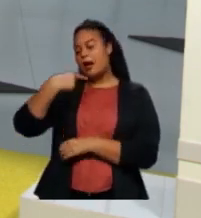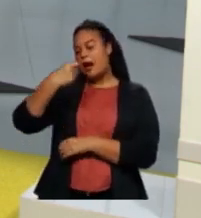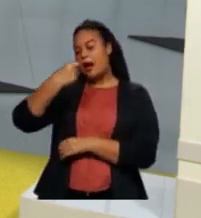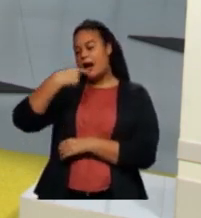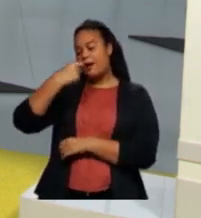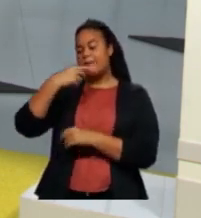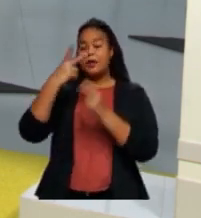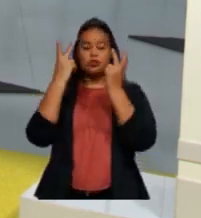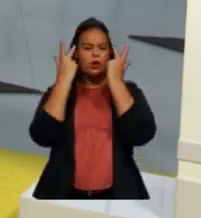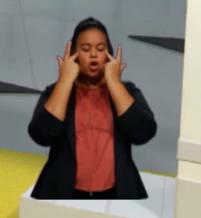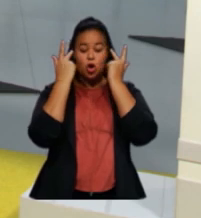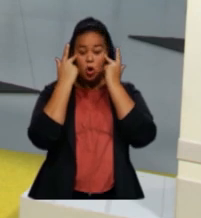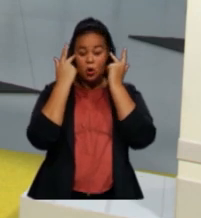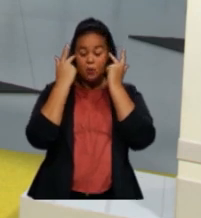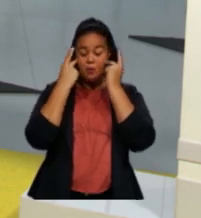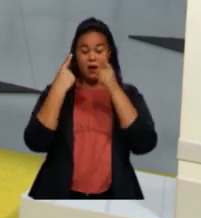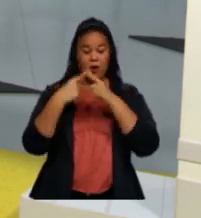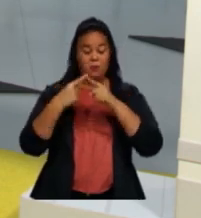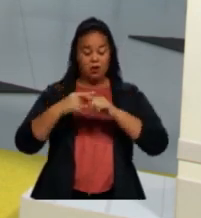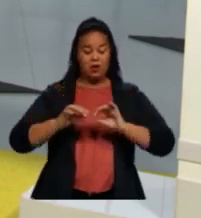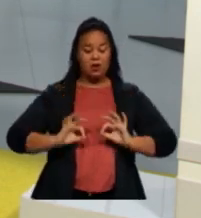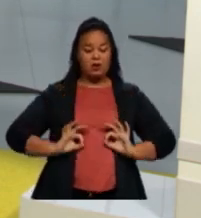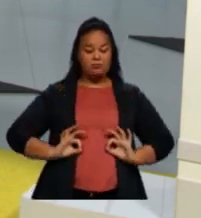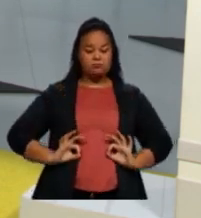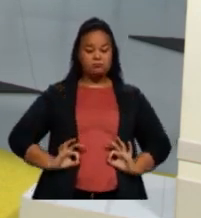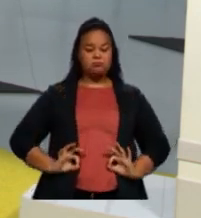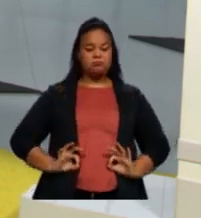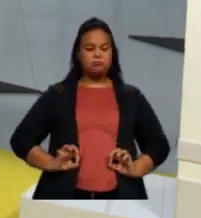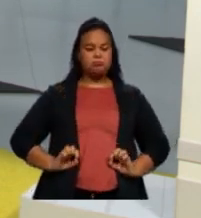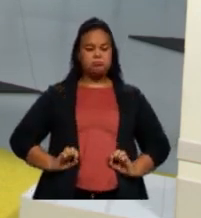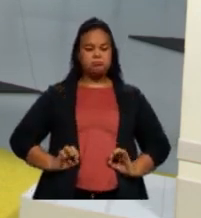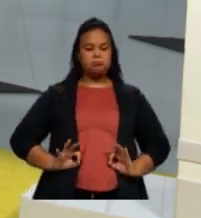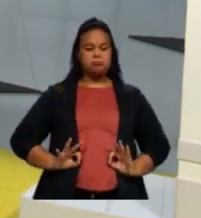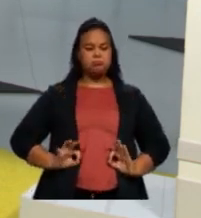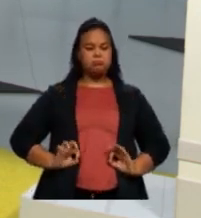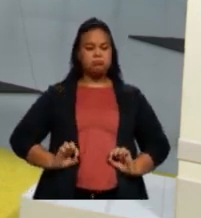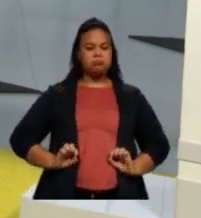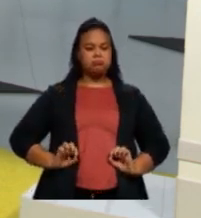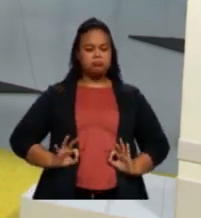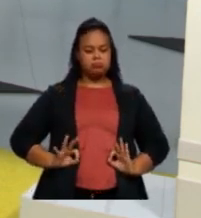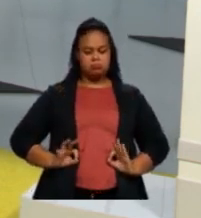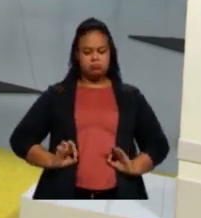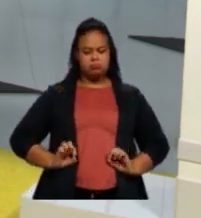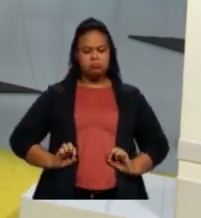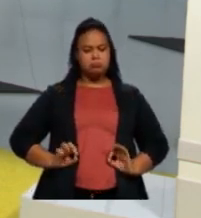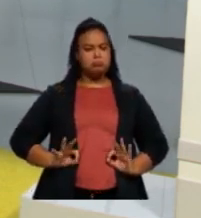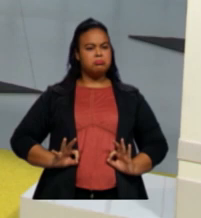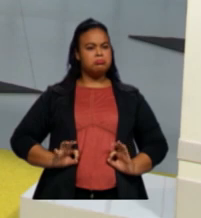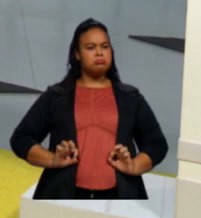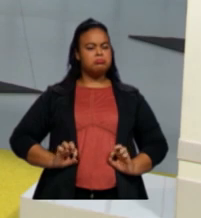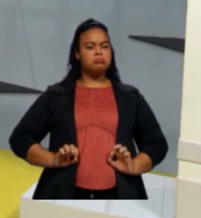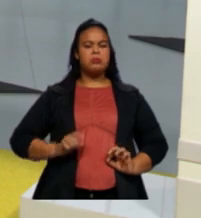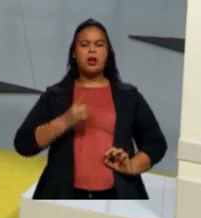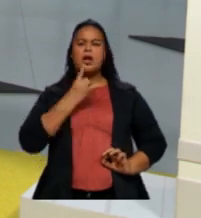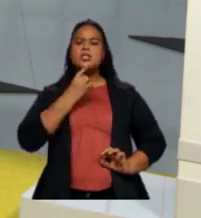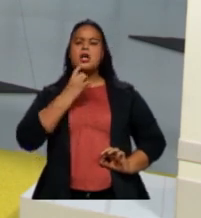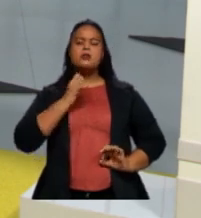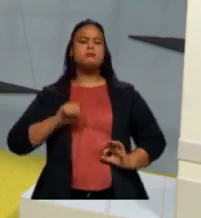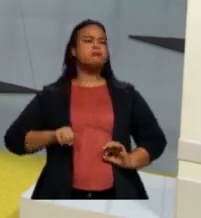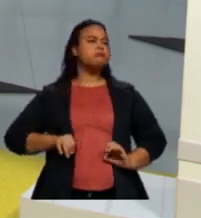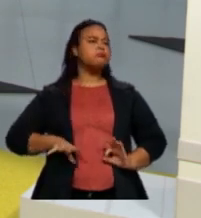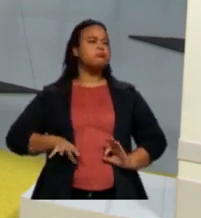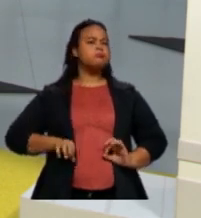algo normal também, porque o útero ele está contraindo para liberar, para romper esses vasos sanguíneos,